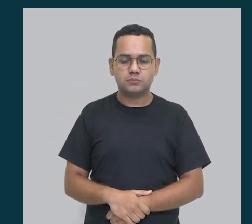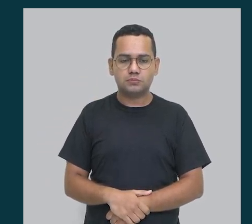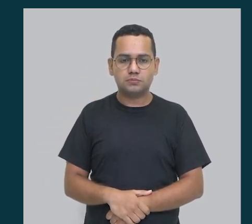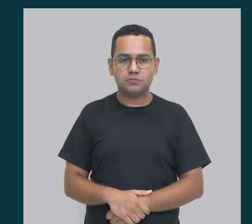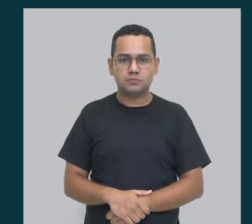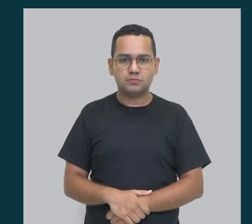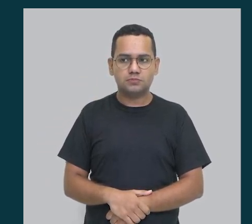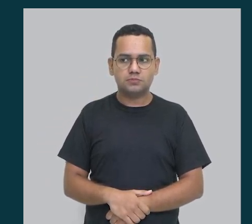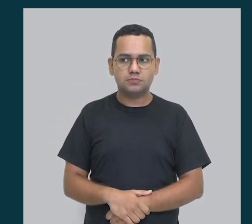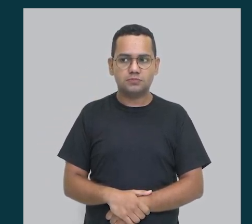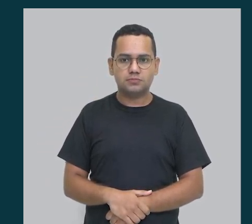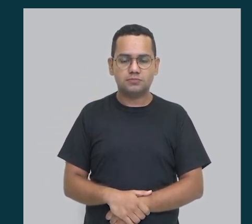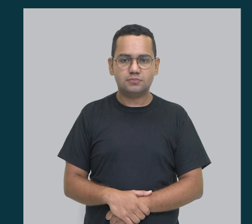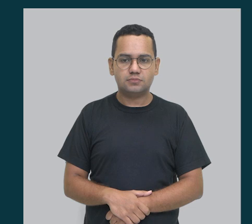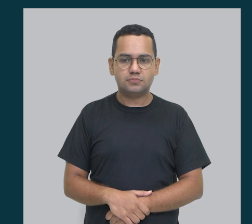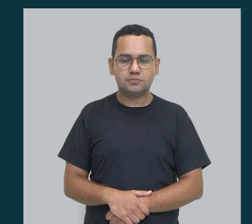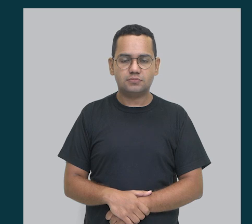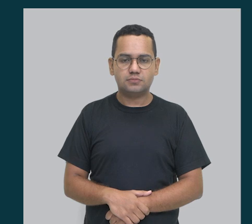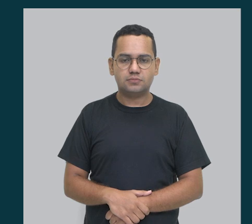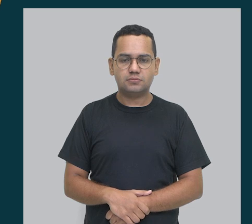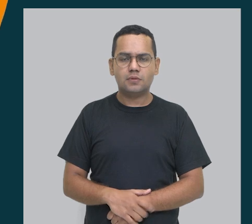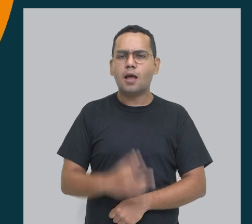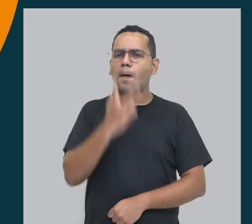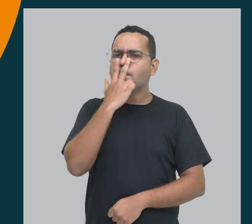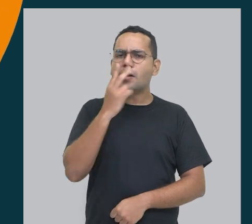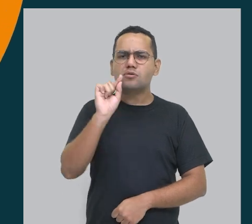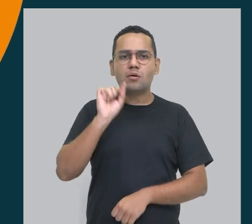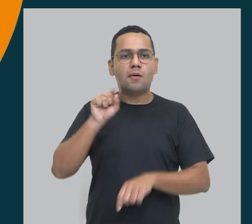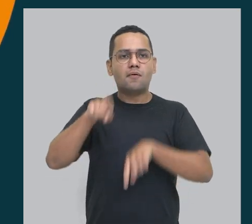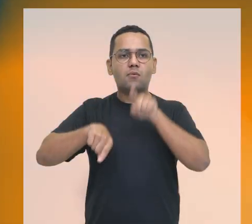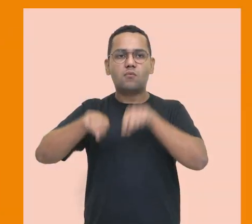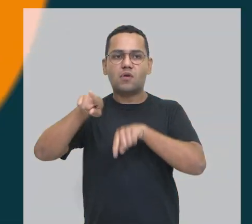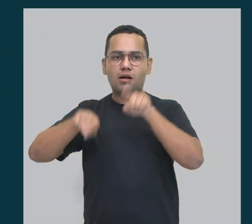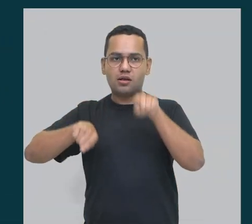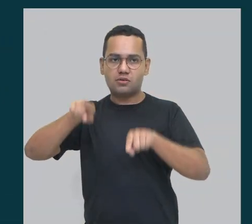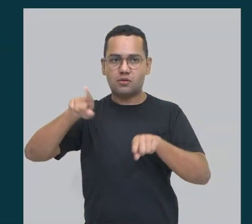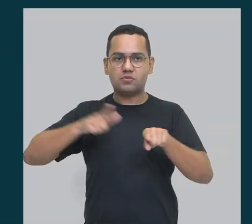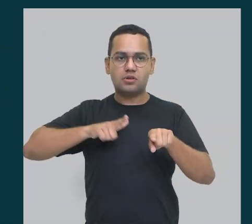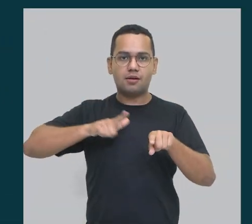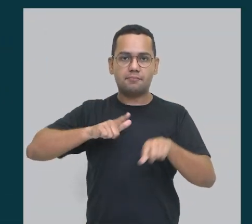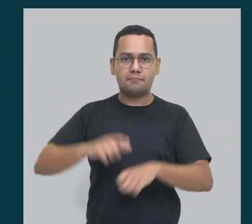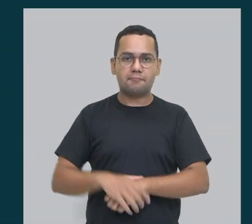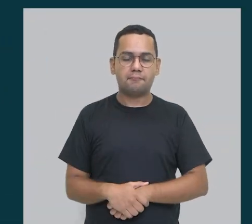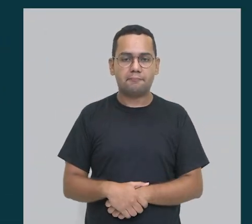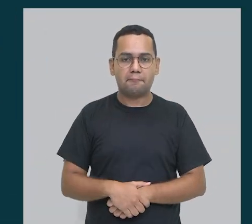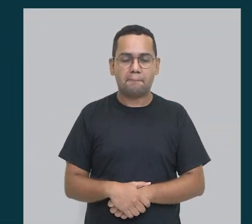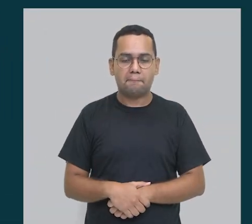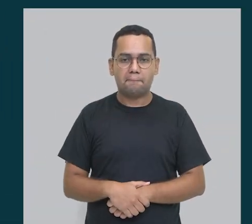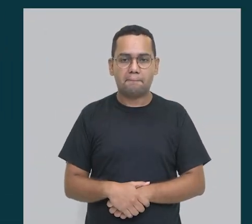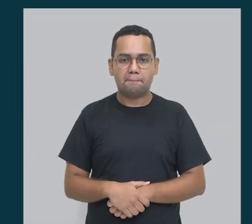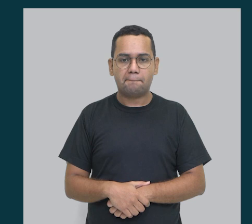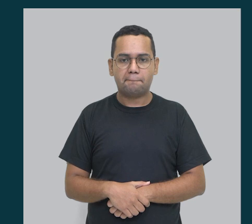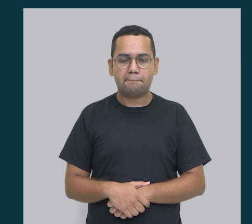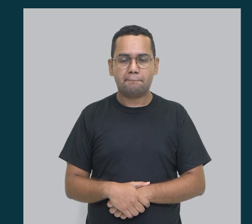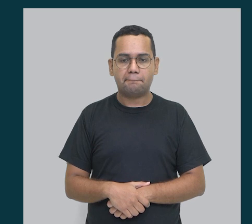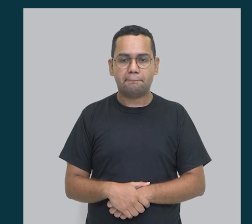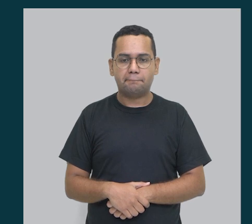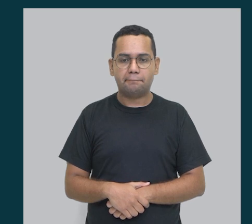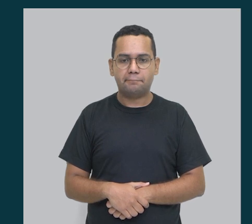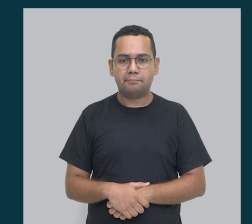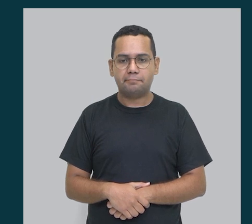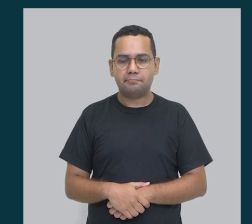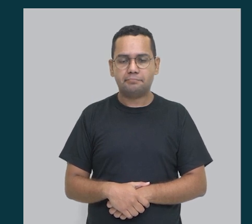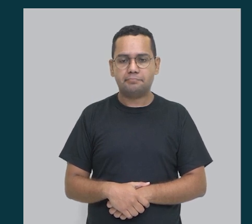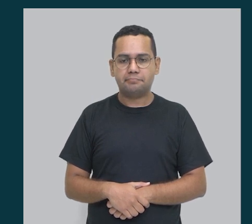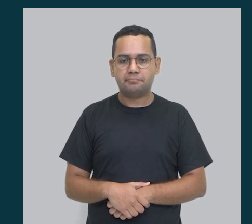aumenta de tamanho novamente, né? Tem uma luta aí. O que eu percebo, o que eu consigo pegar dessa animação e explicar para você, é que parece que